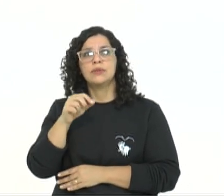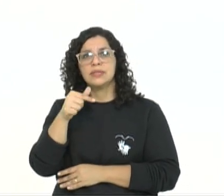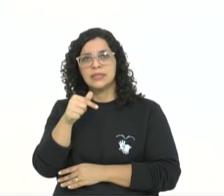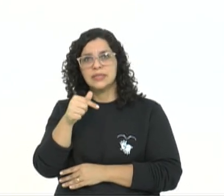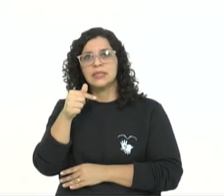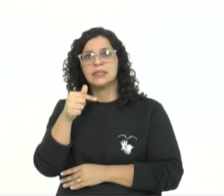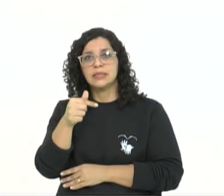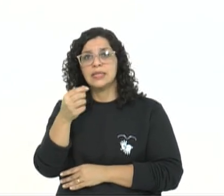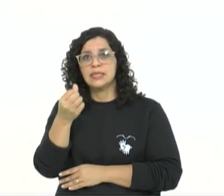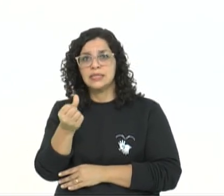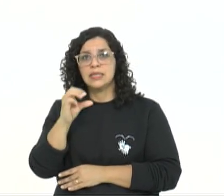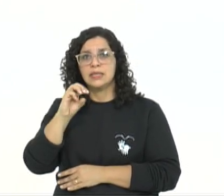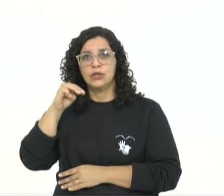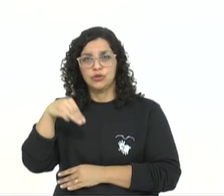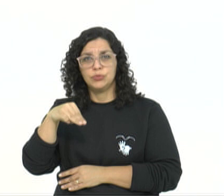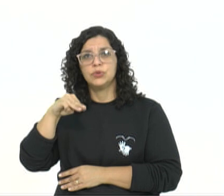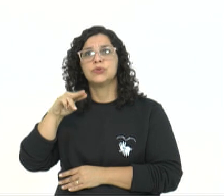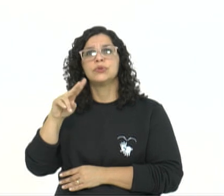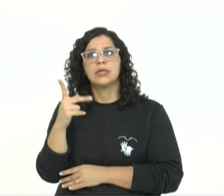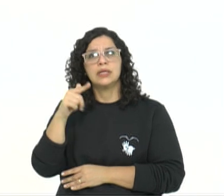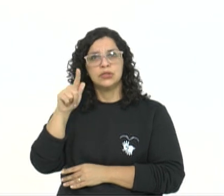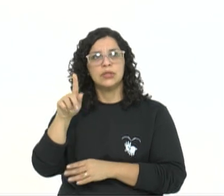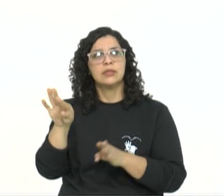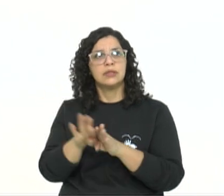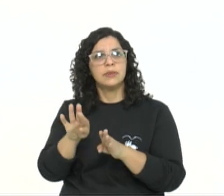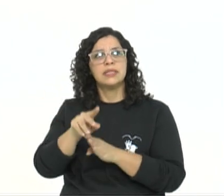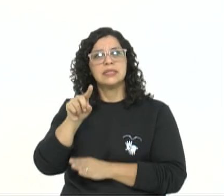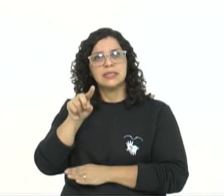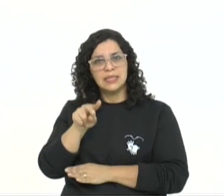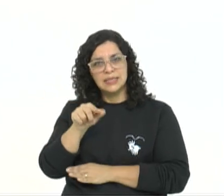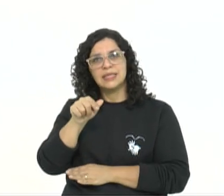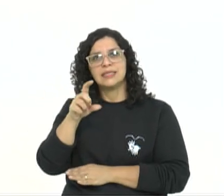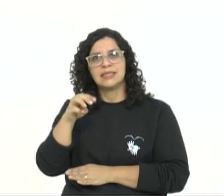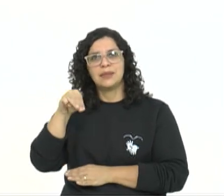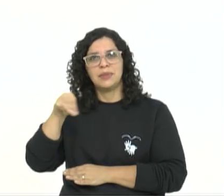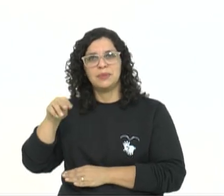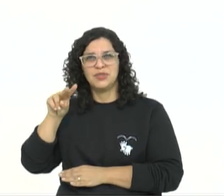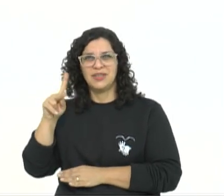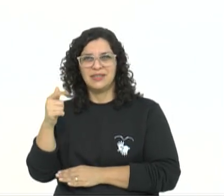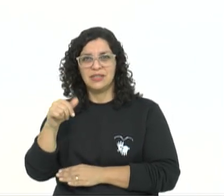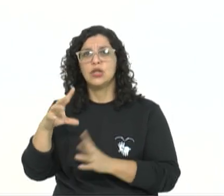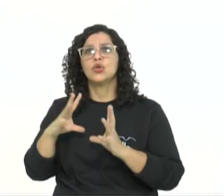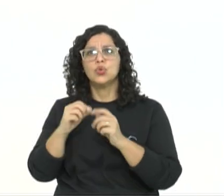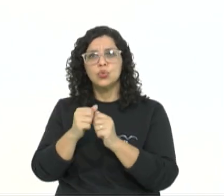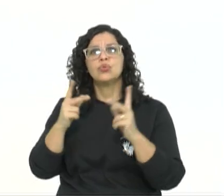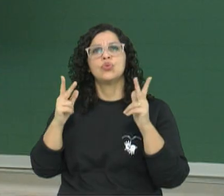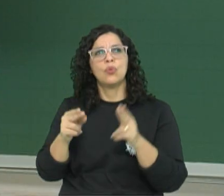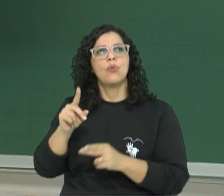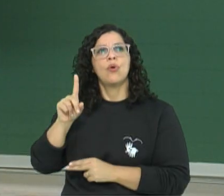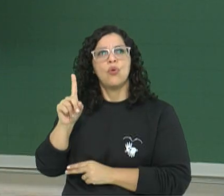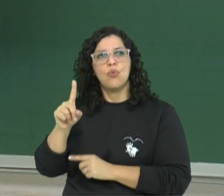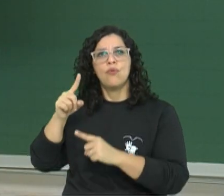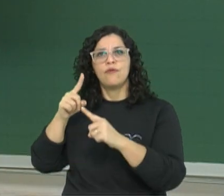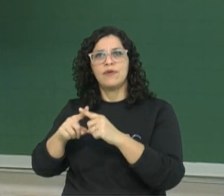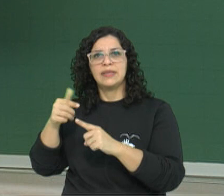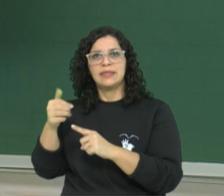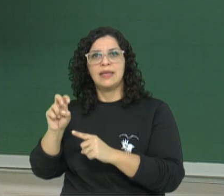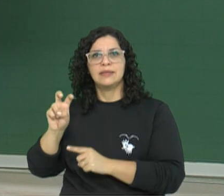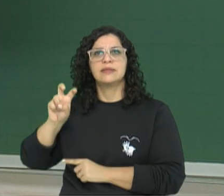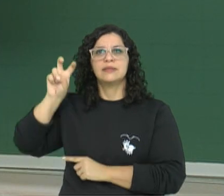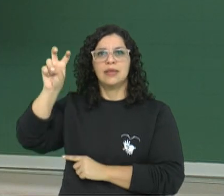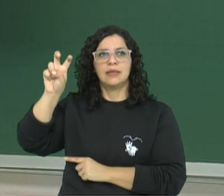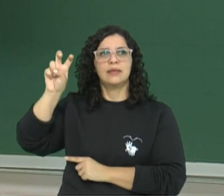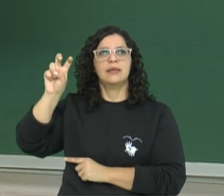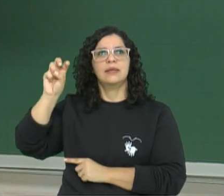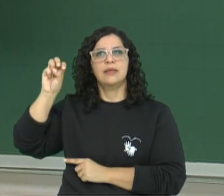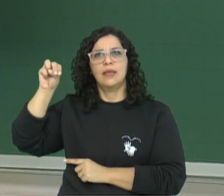que 76 centímetros de mercúrio, que é a mesma coisa que 760 milímetros de mercúrio. Tudo isso é igual a 1 vezes 10 na